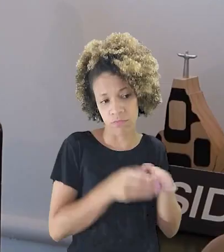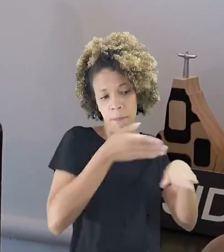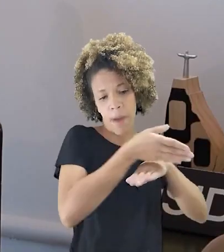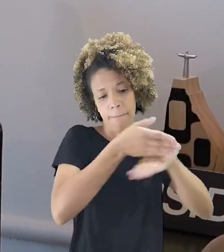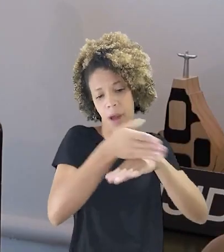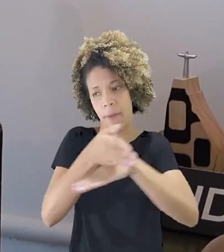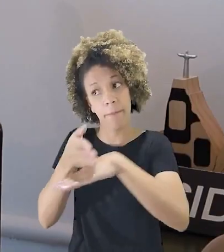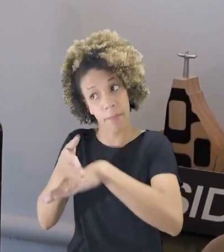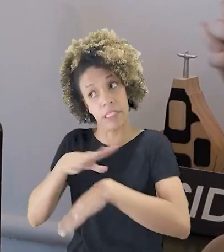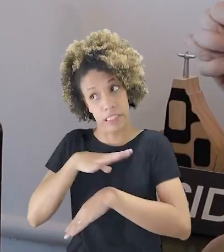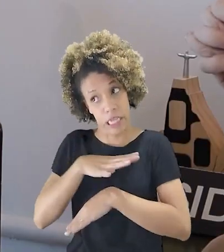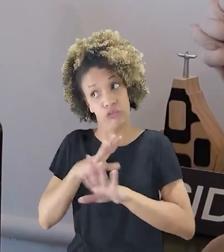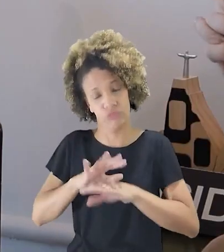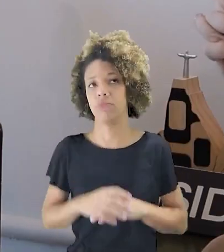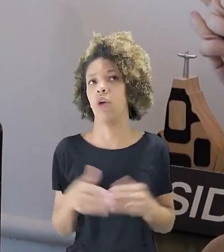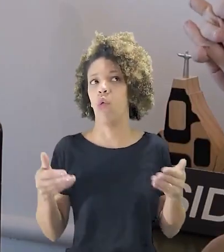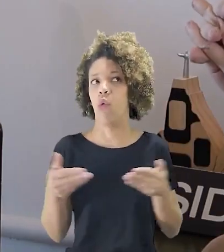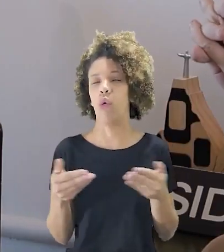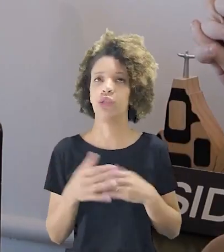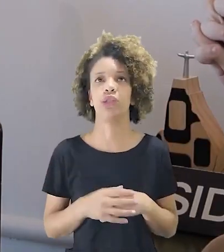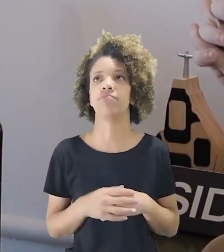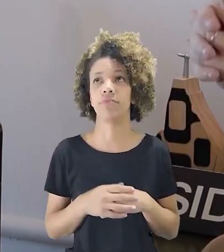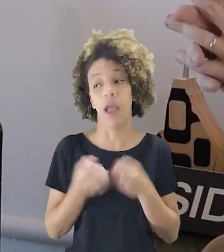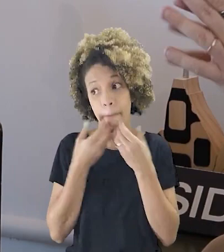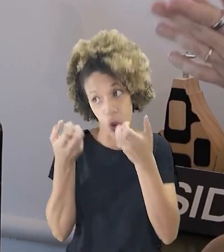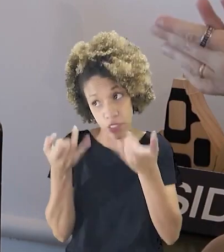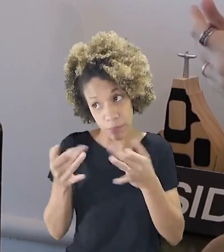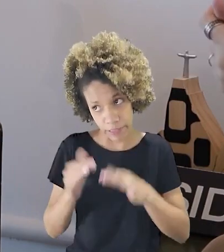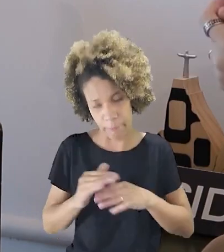né? Hoje, é bom dizer,